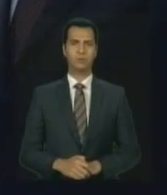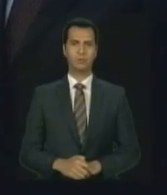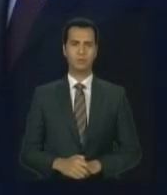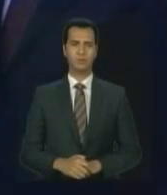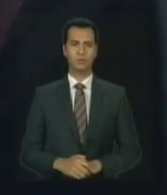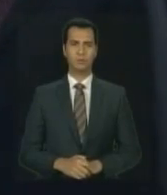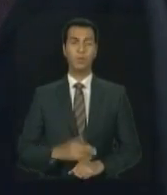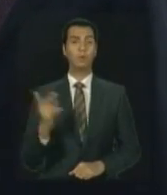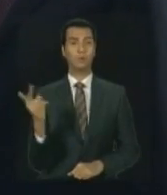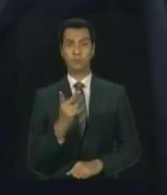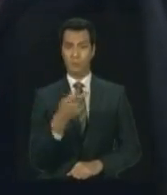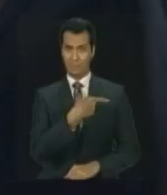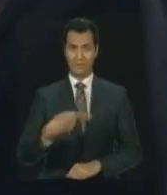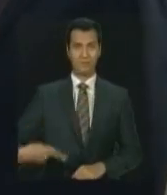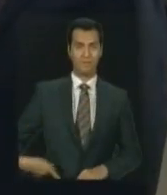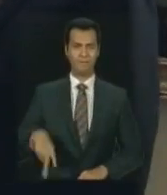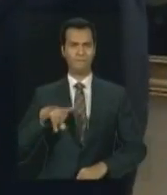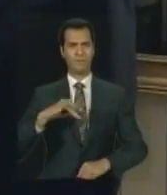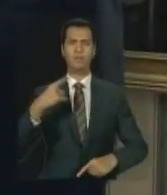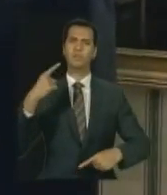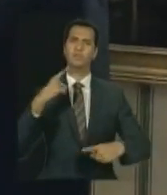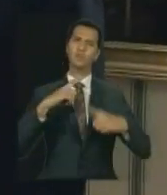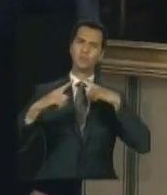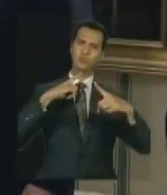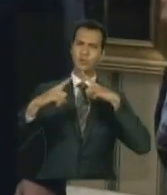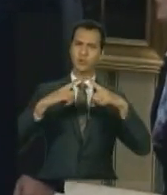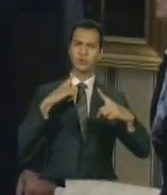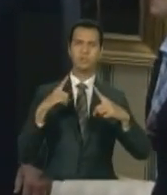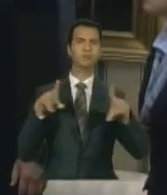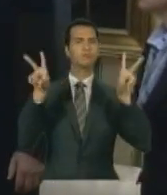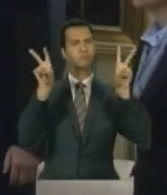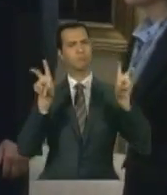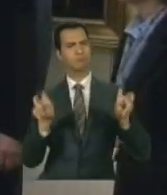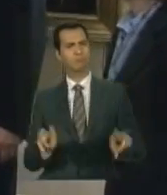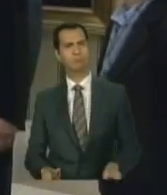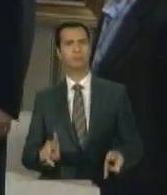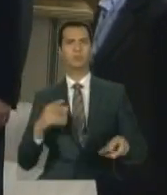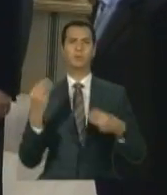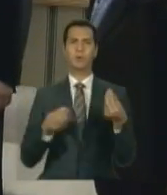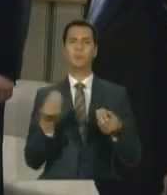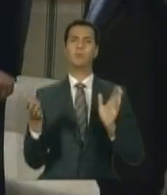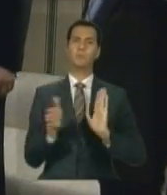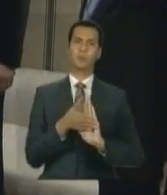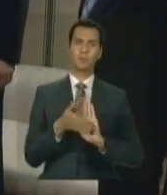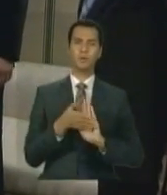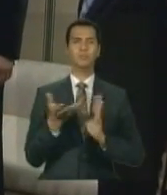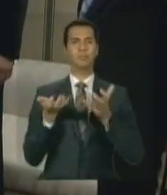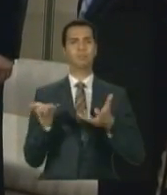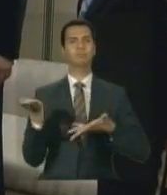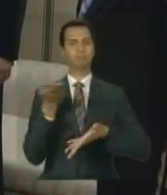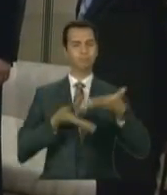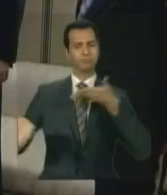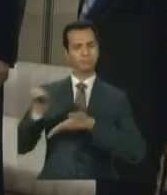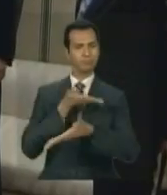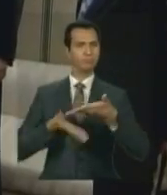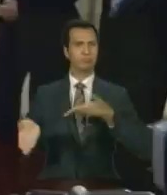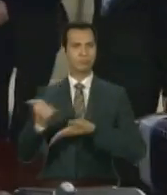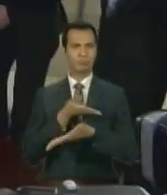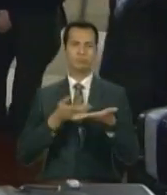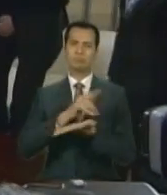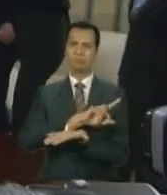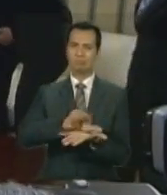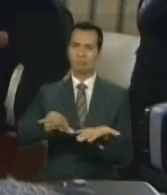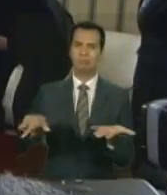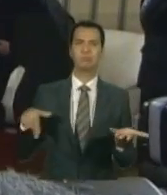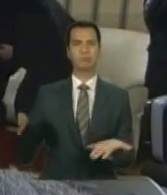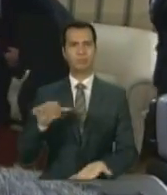onde eles devem discutir aí vários assuntos, entre eles as questões das propostas de tratar da cooperação em várias áreas, que são